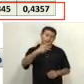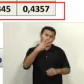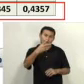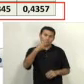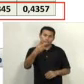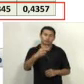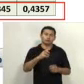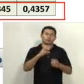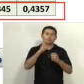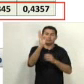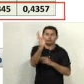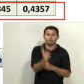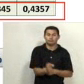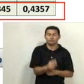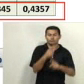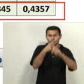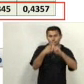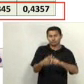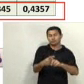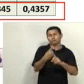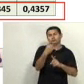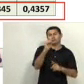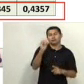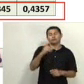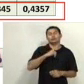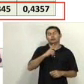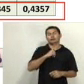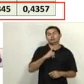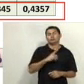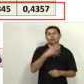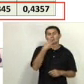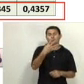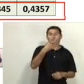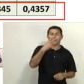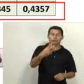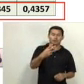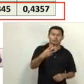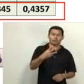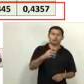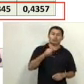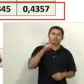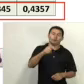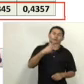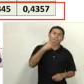0,4332. Em probabilidade, multiplicando por 100, eu tenho